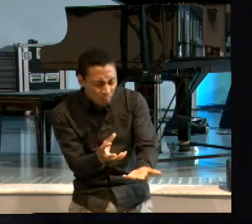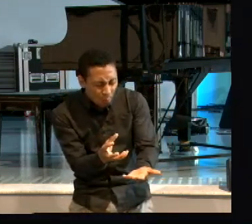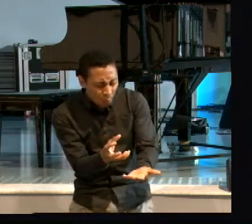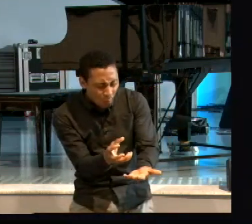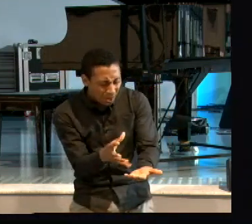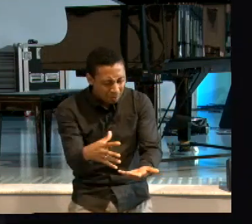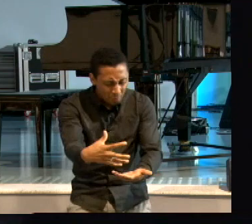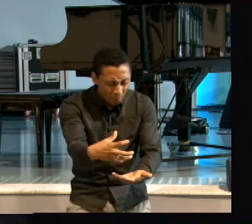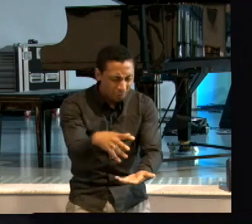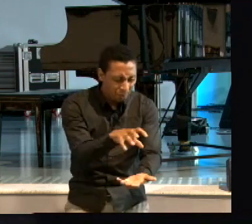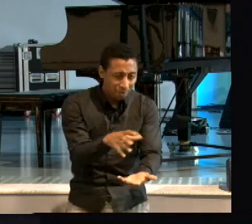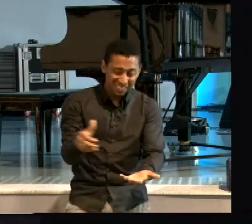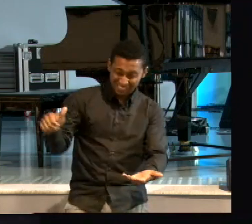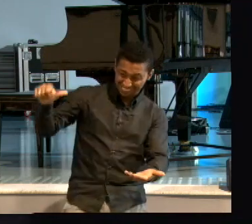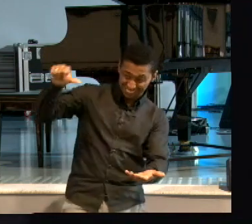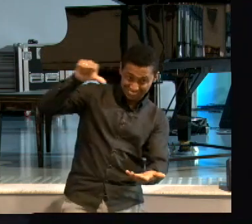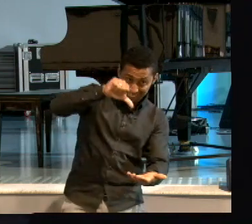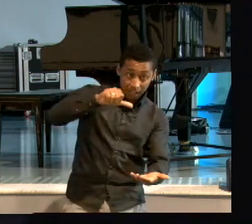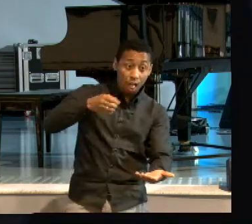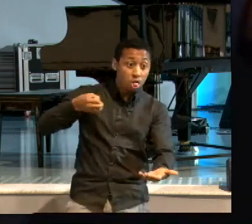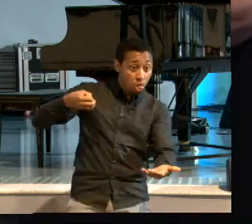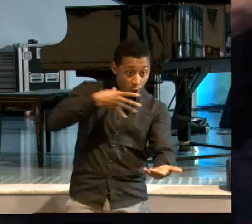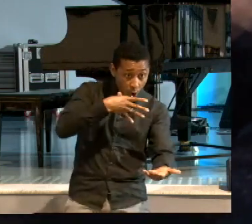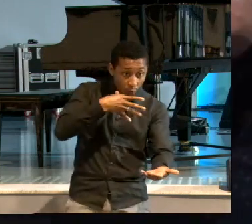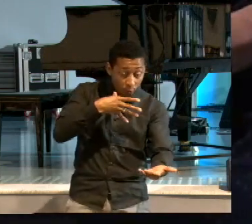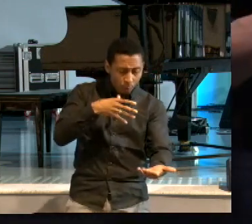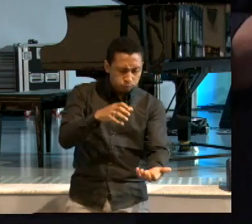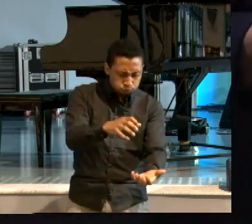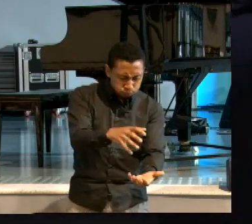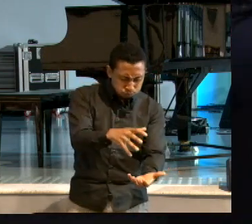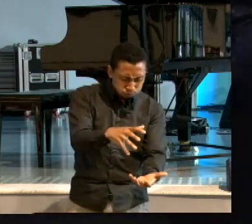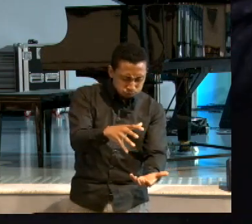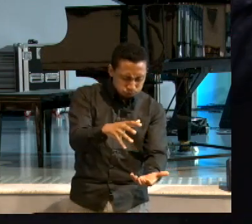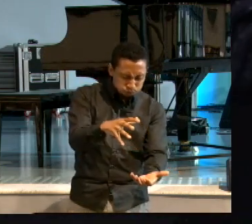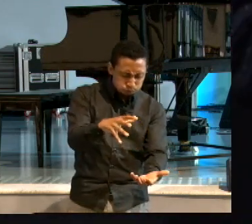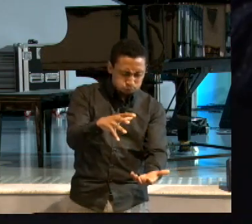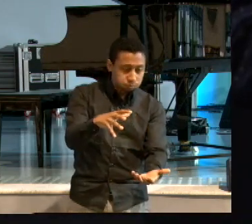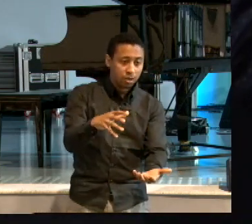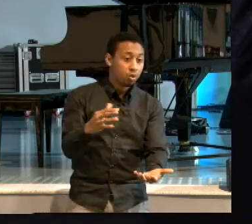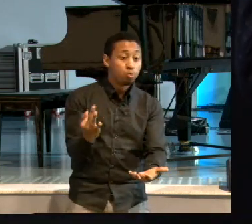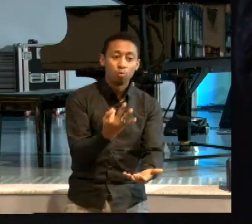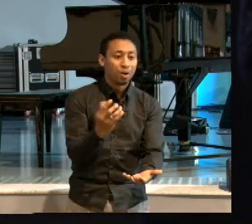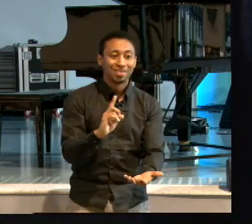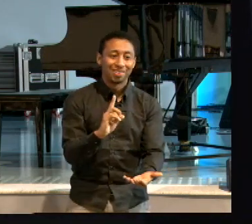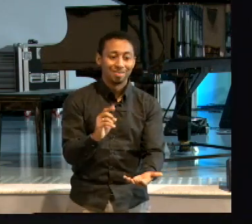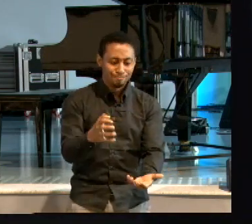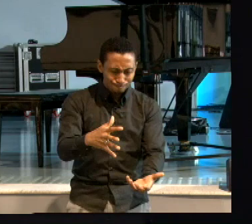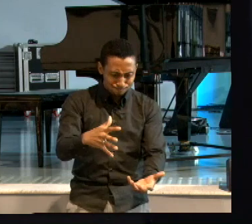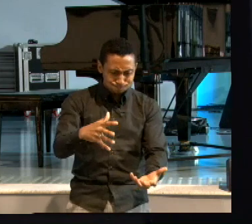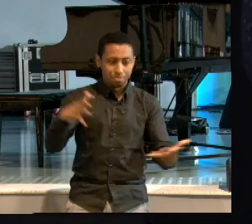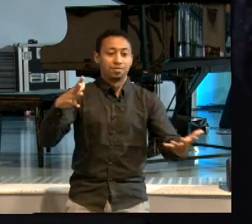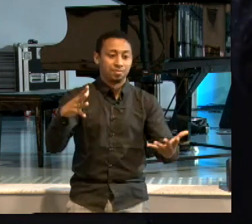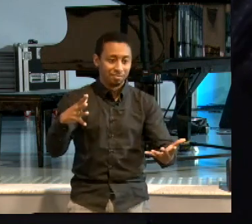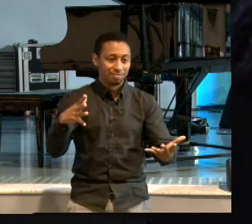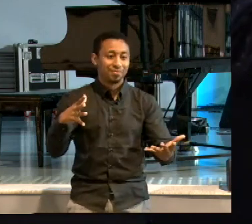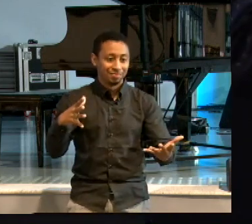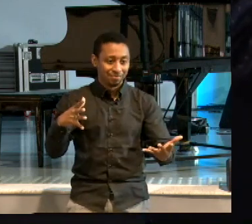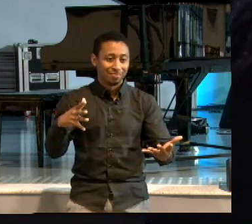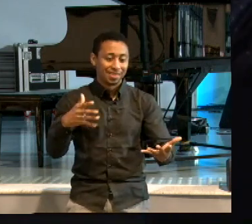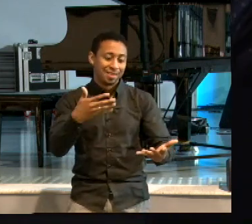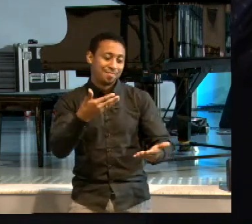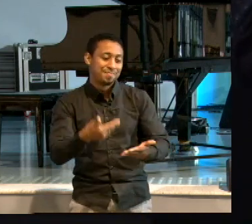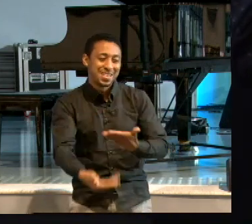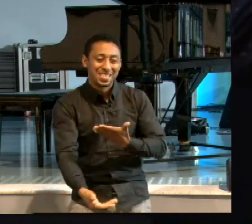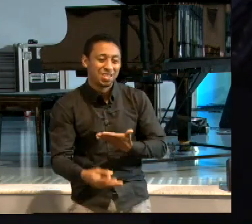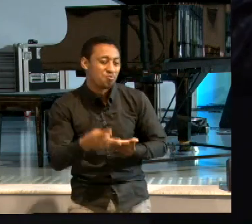que poderia acontecer é que na hora da pressão, o odre não iria suportar a pressão. Então o odre se rebentava.